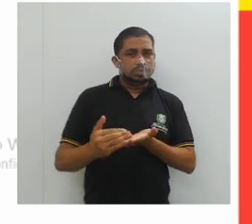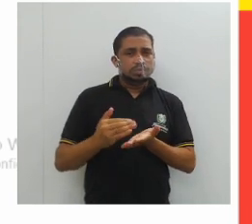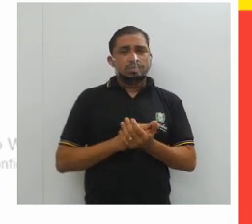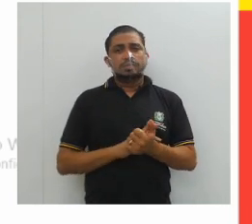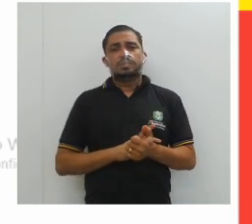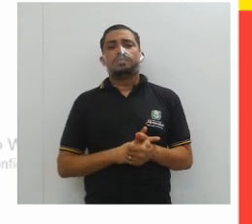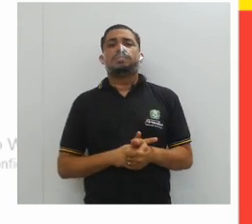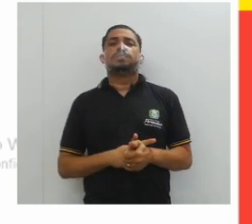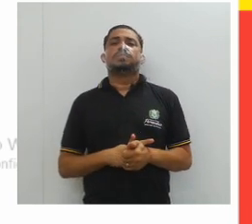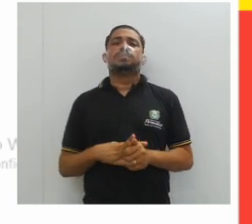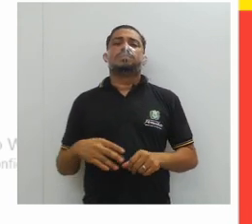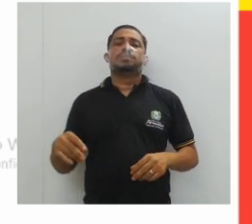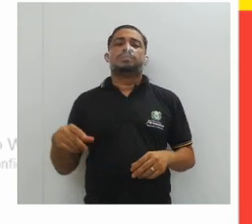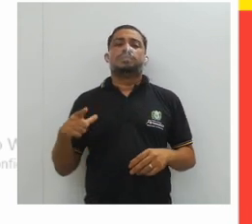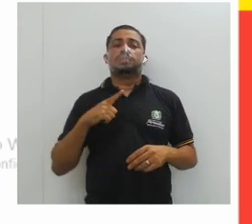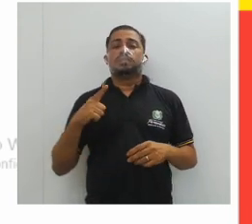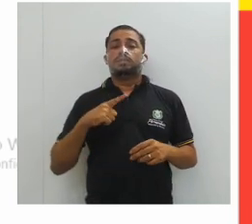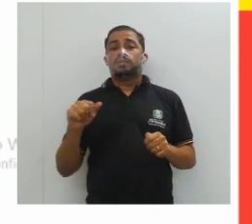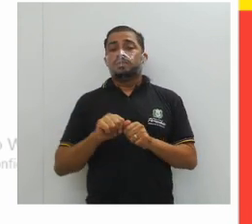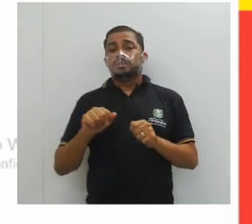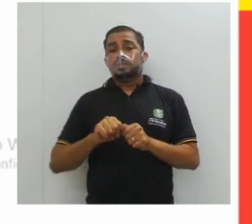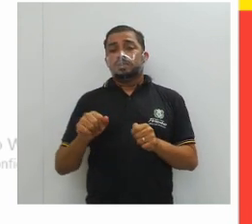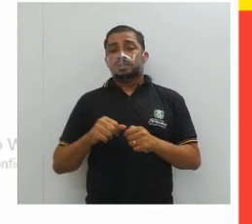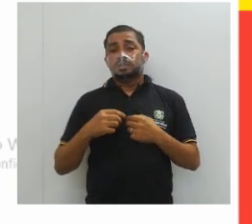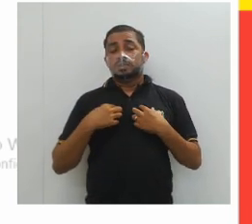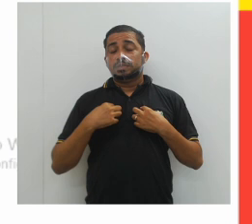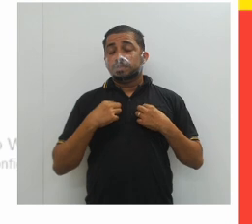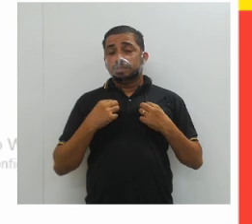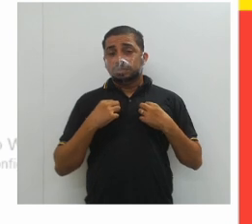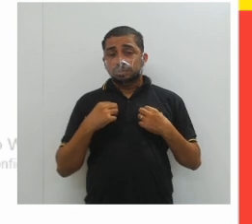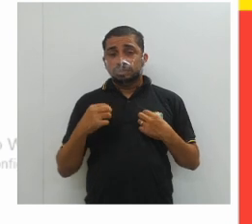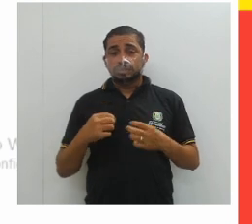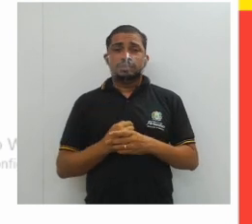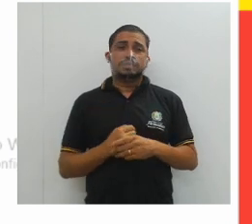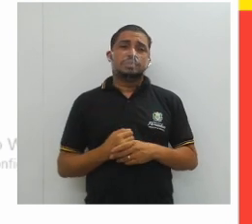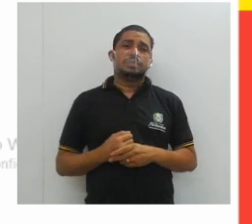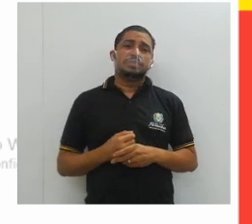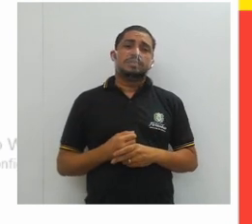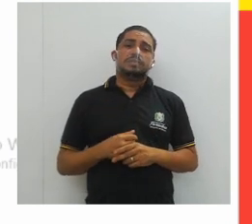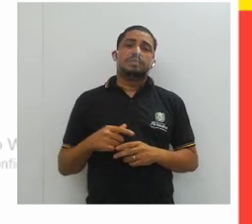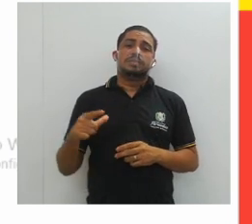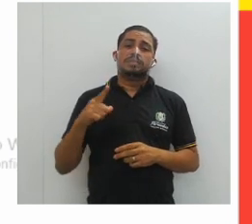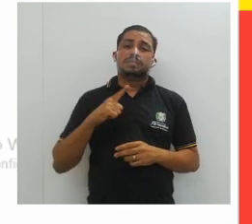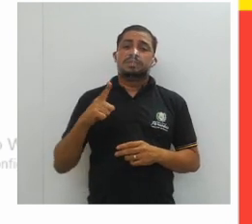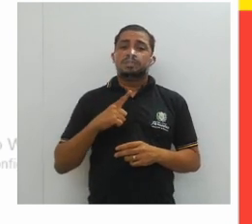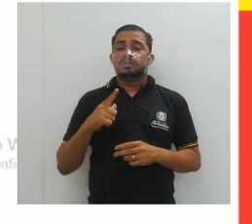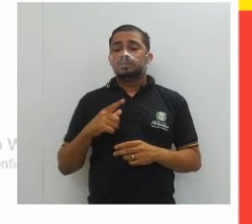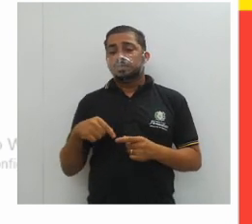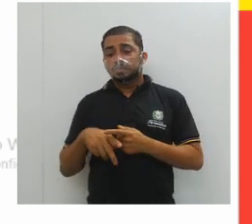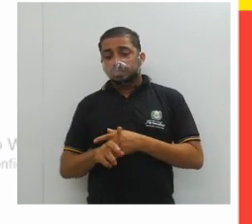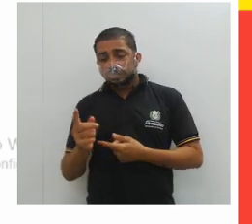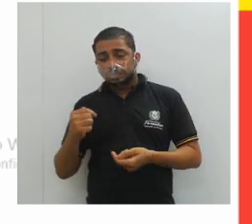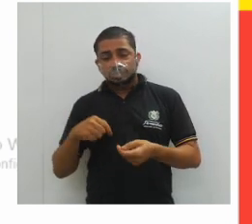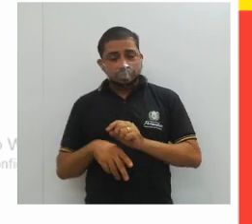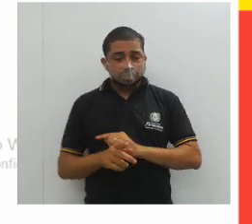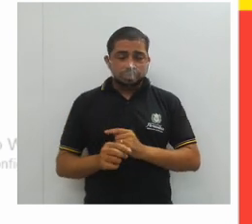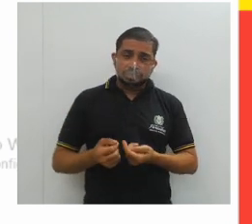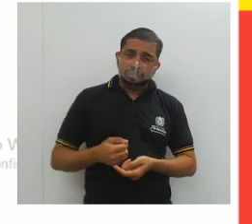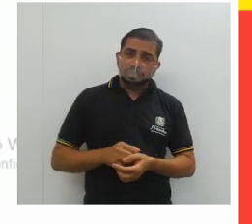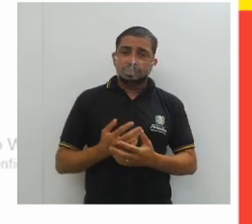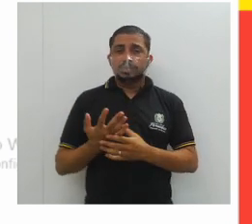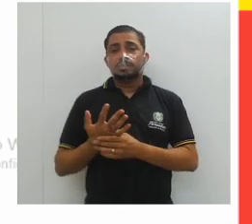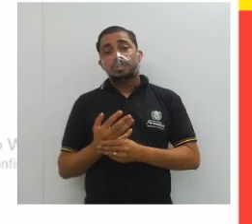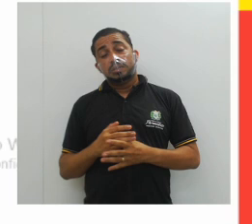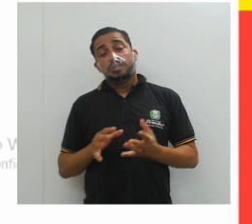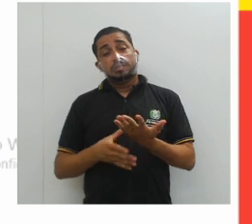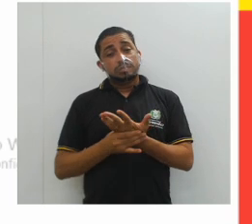têxtil, na fabricação de tecidos, onde se lançava um fio sobre outro com a mão mesmo e